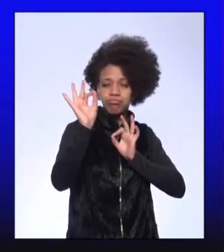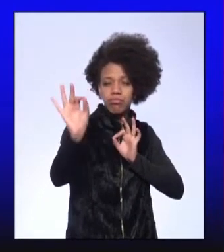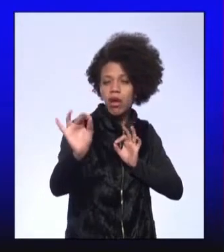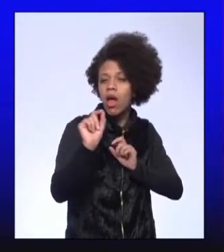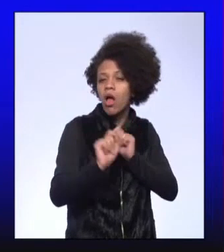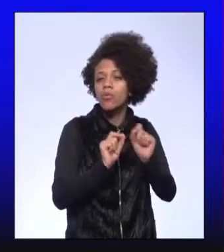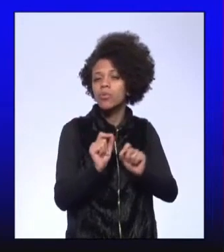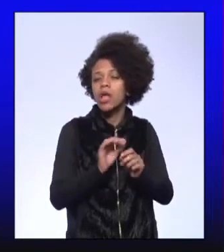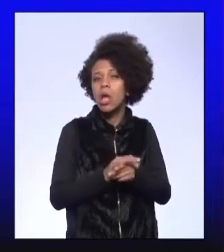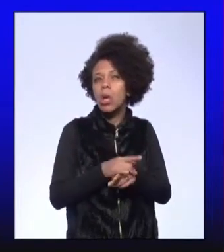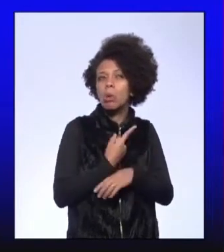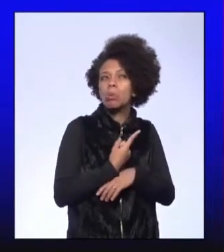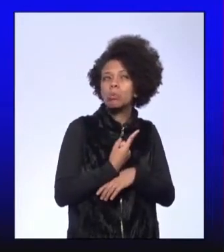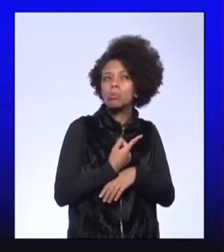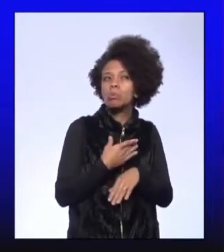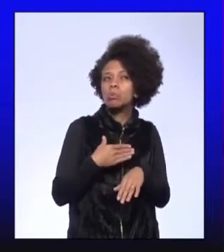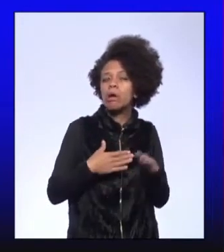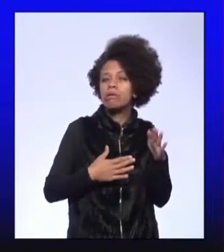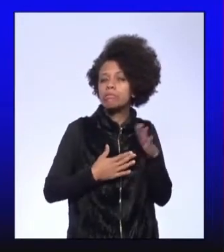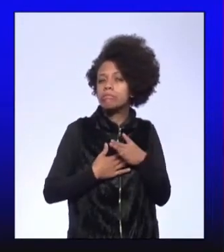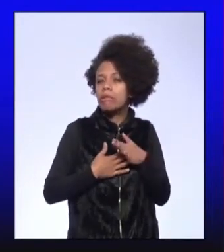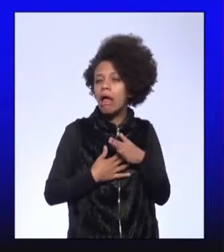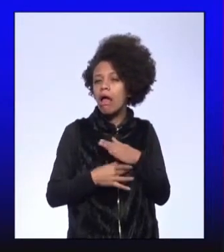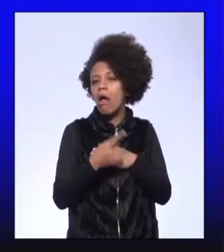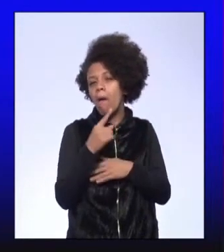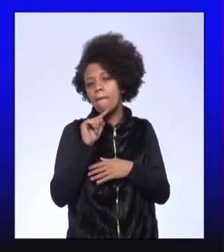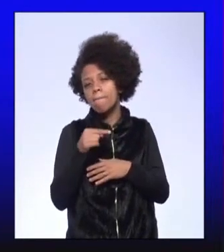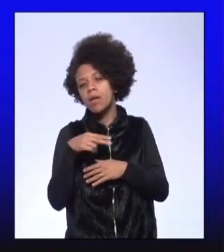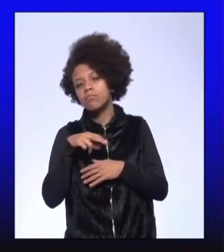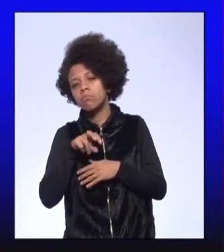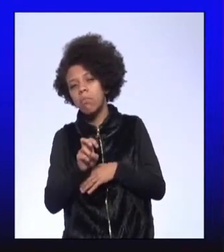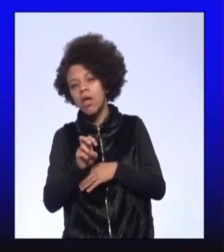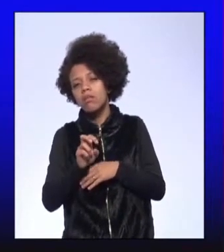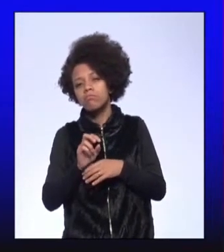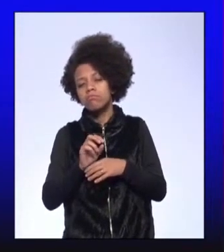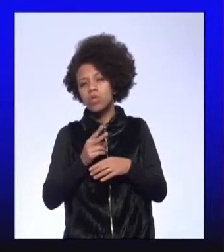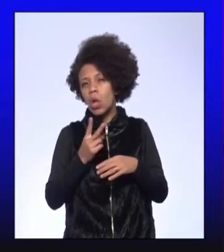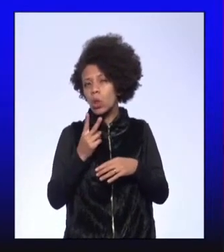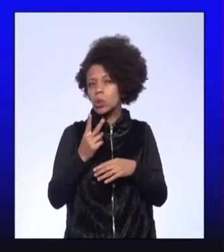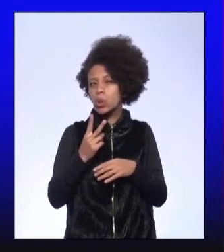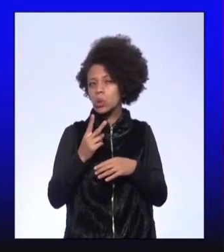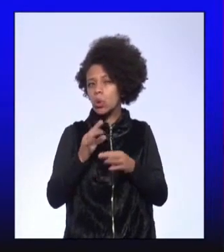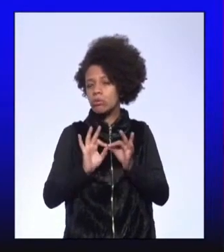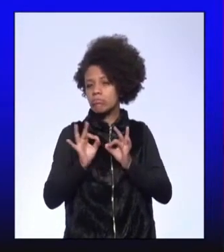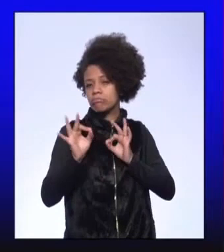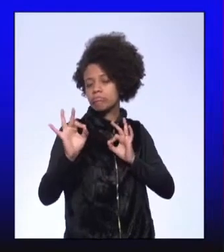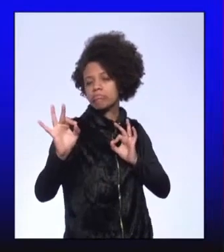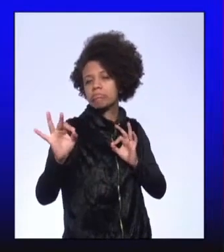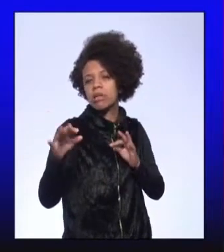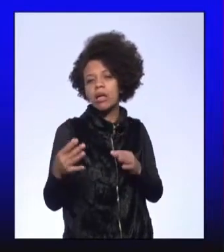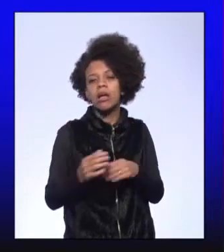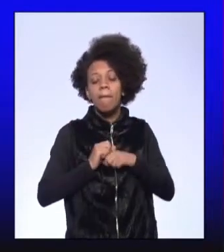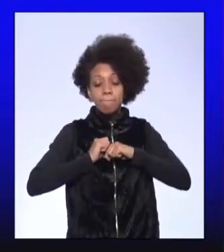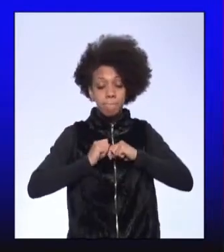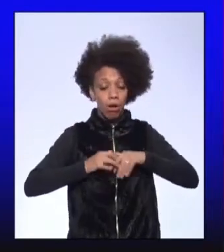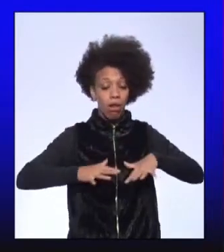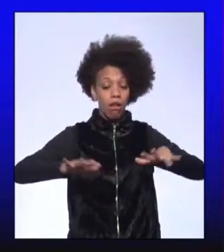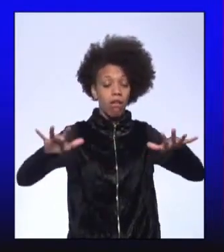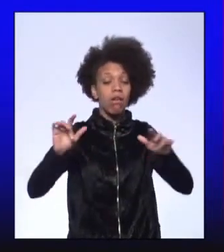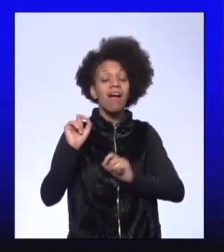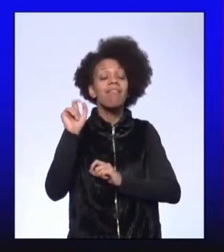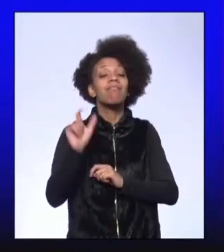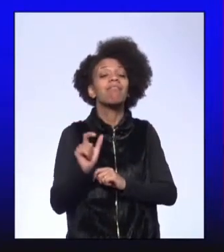algo entre no máximo 1,5 m, 2 metros, a partir do indivíduo infectante. Quem